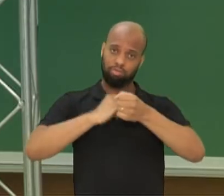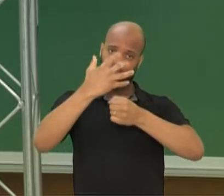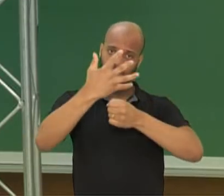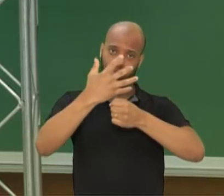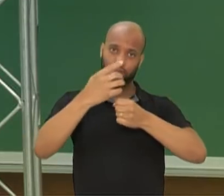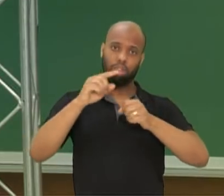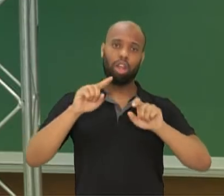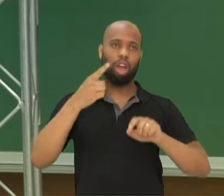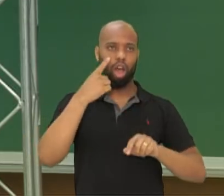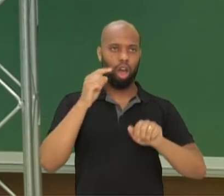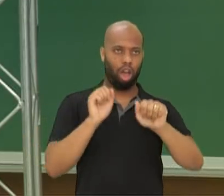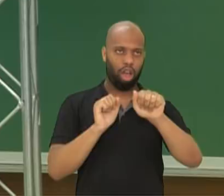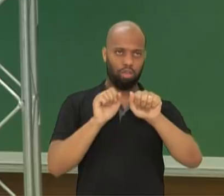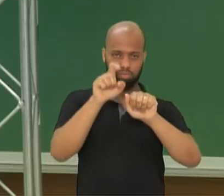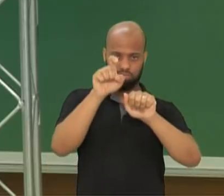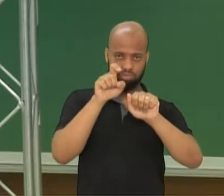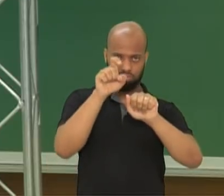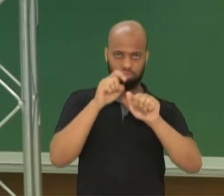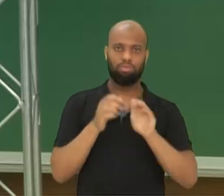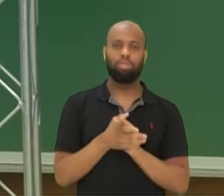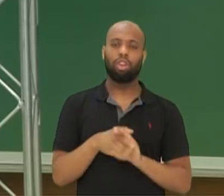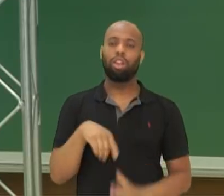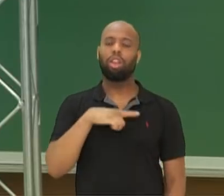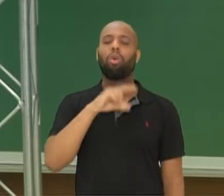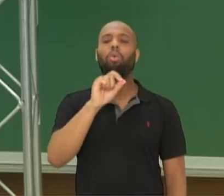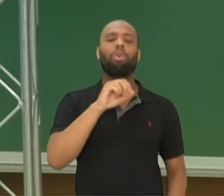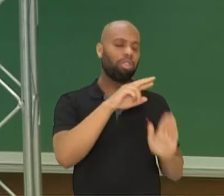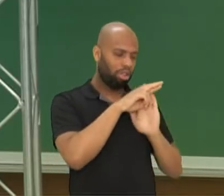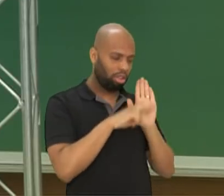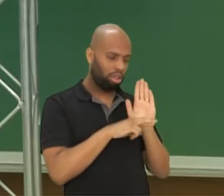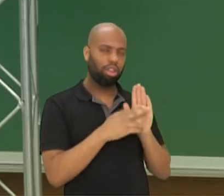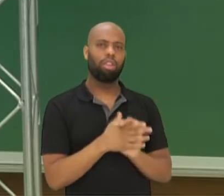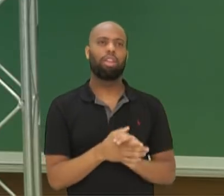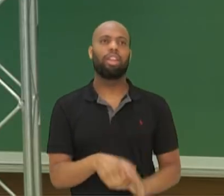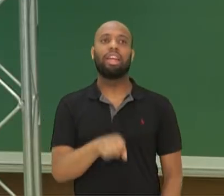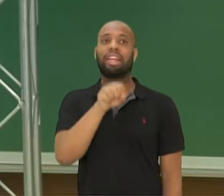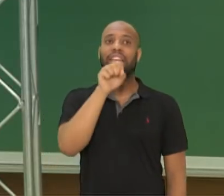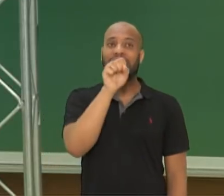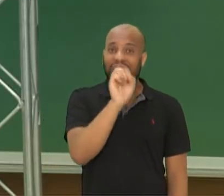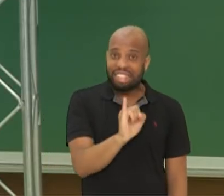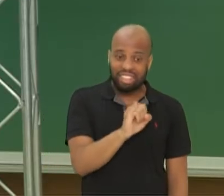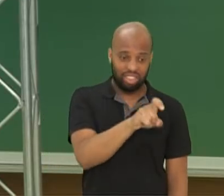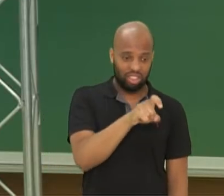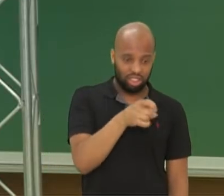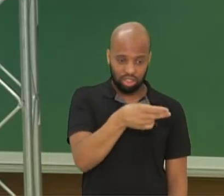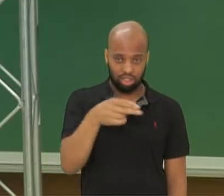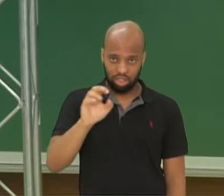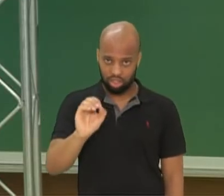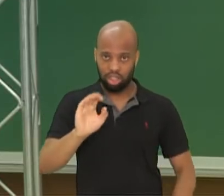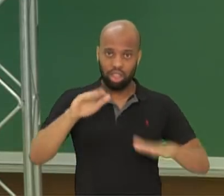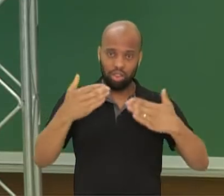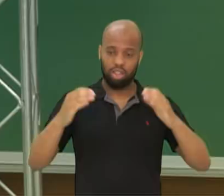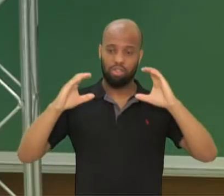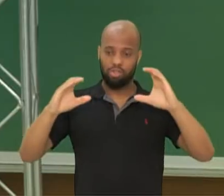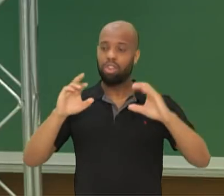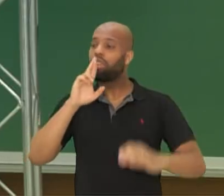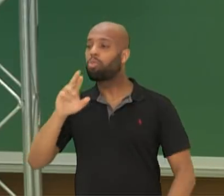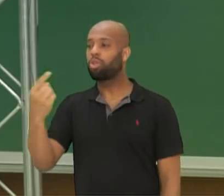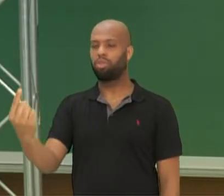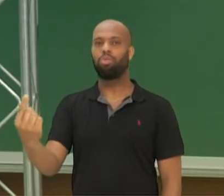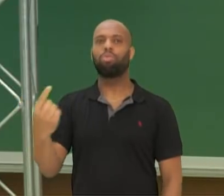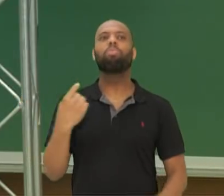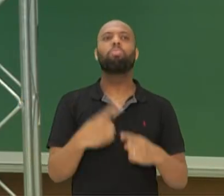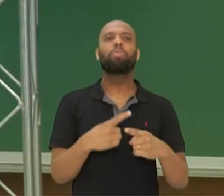exponencial a elevado a x. Então ela tem a seguinte propriedade: se x for zero, então a função dá 1. Por